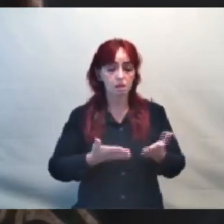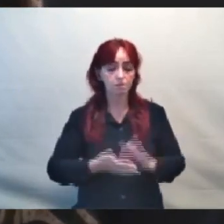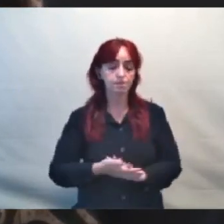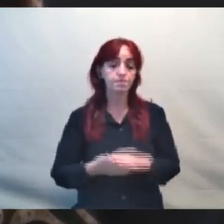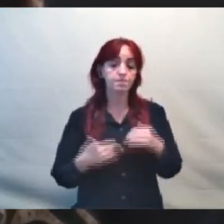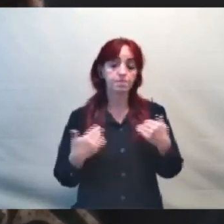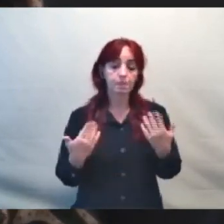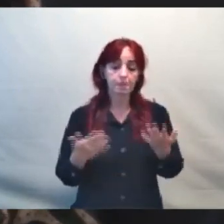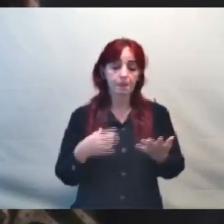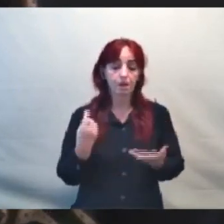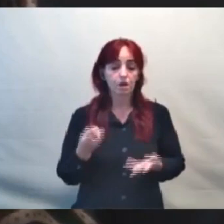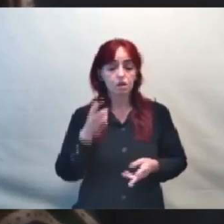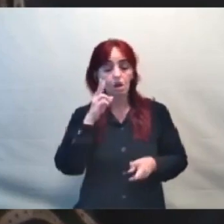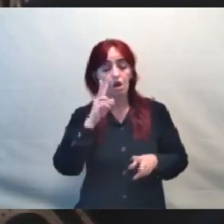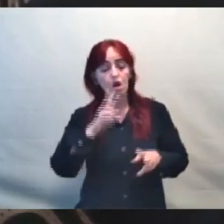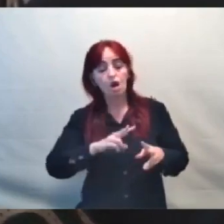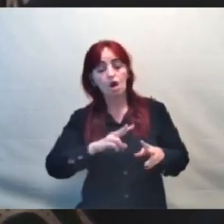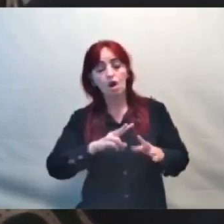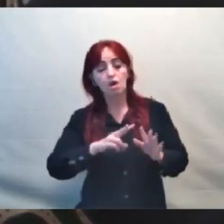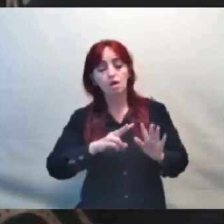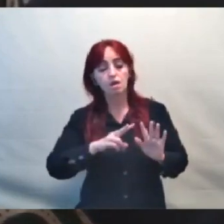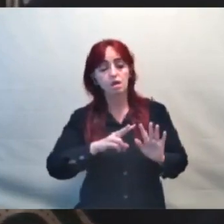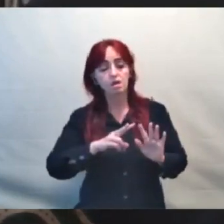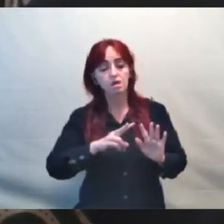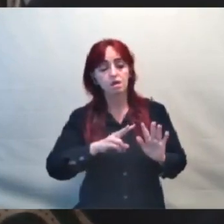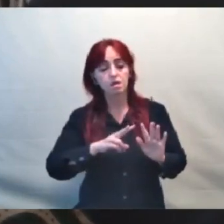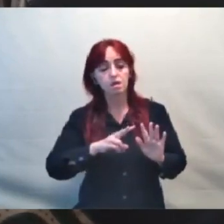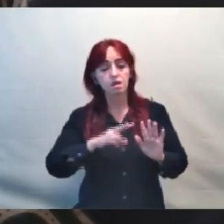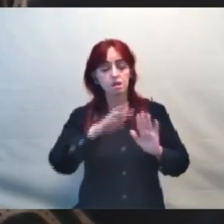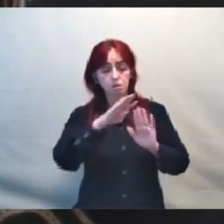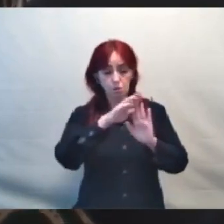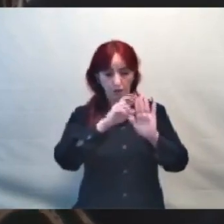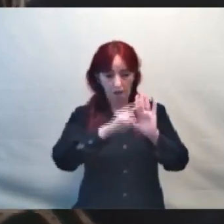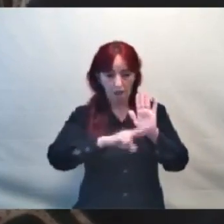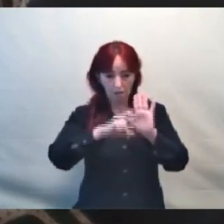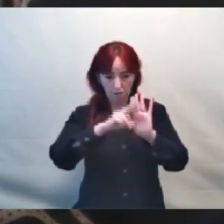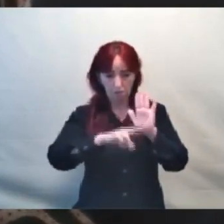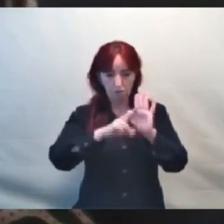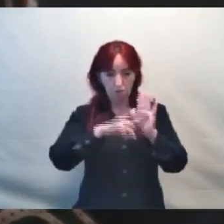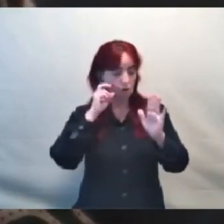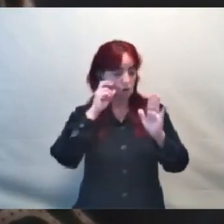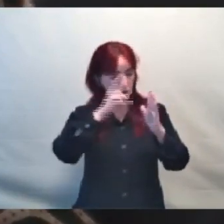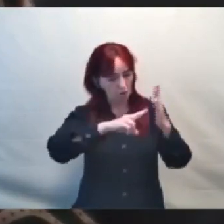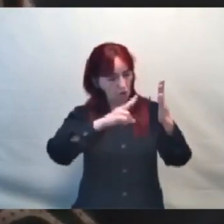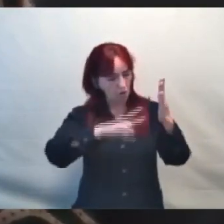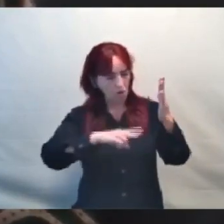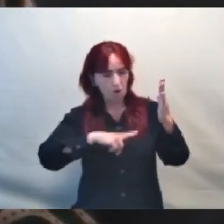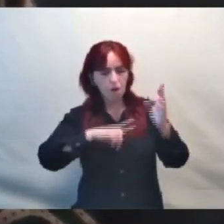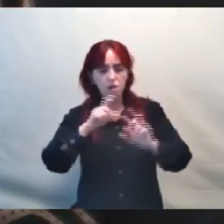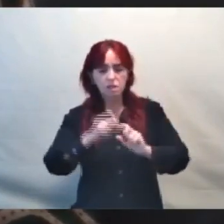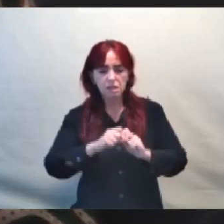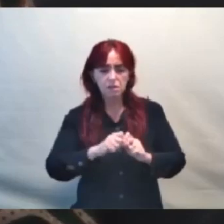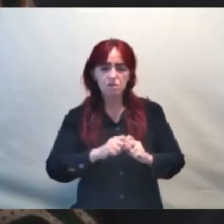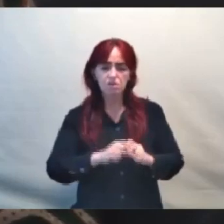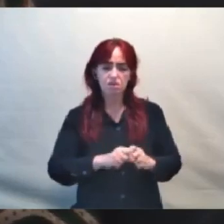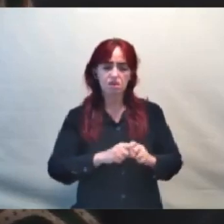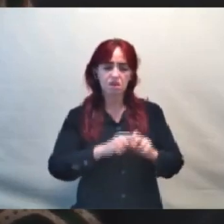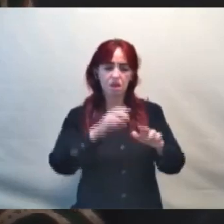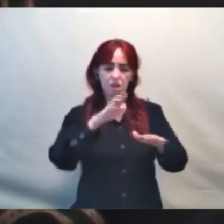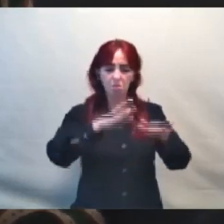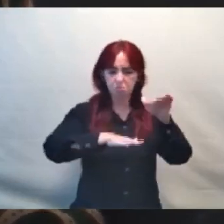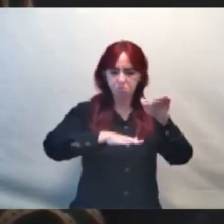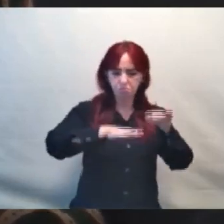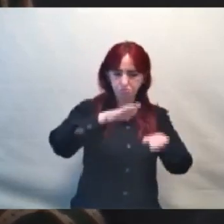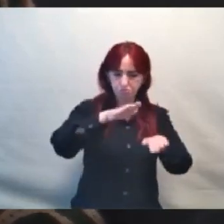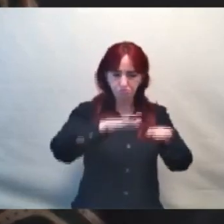lá na questão do relatório, a gente vê que tem uma disparidade muito grande, né, em